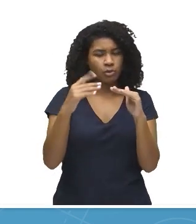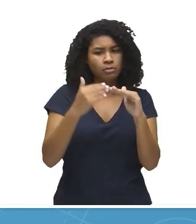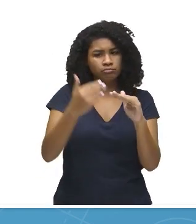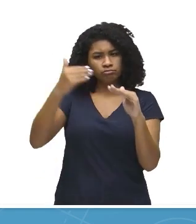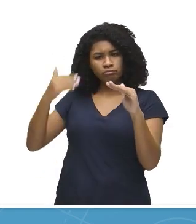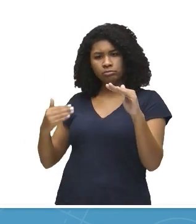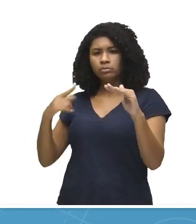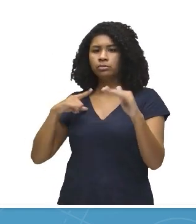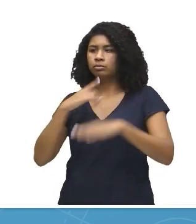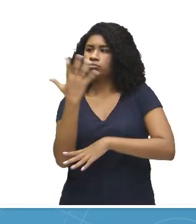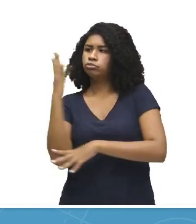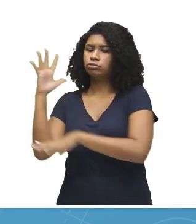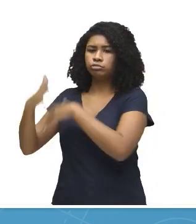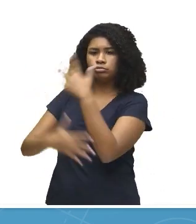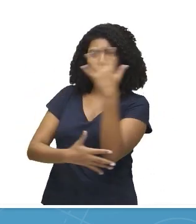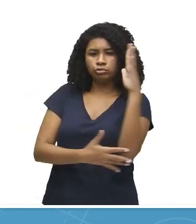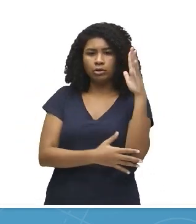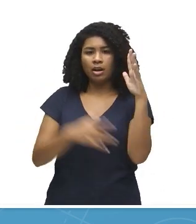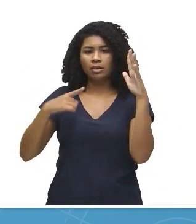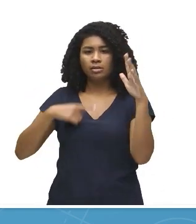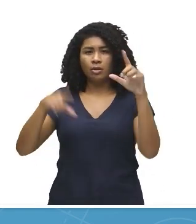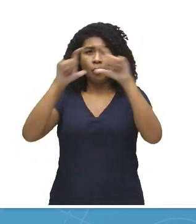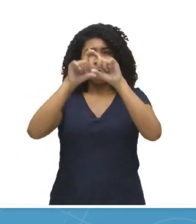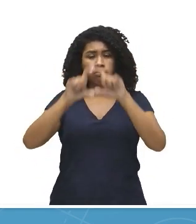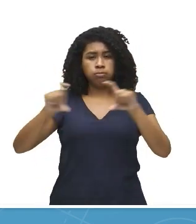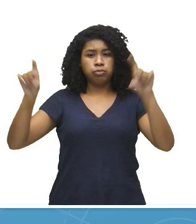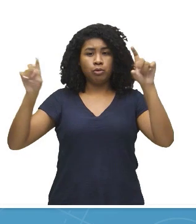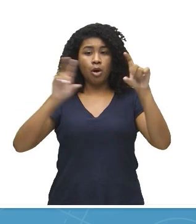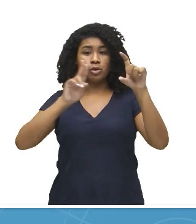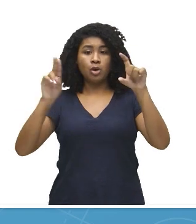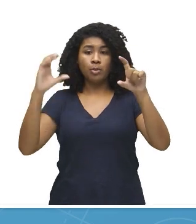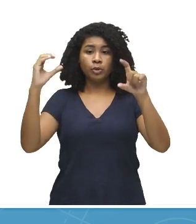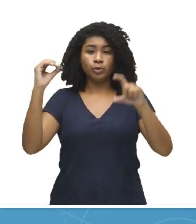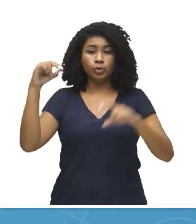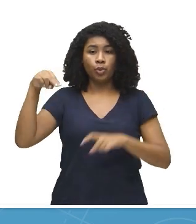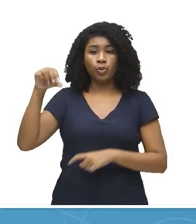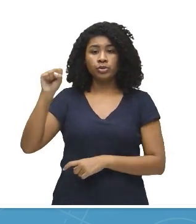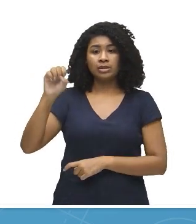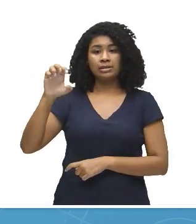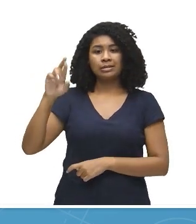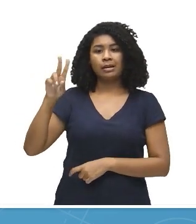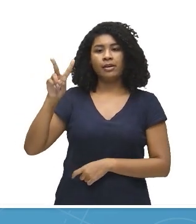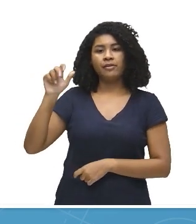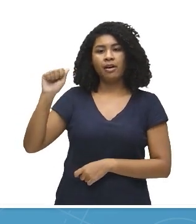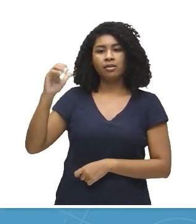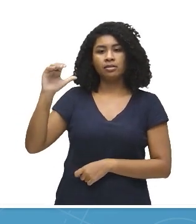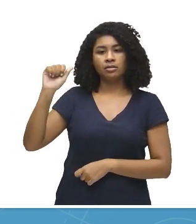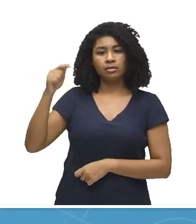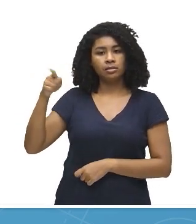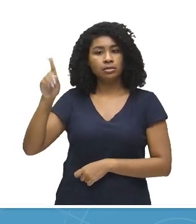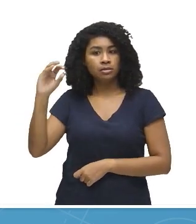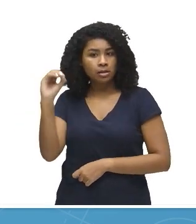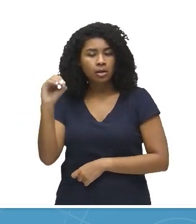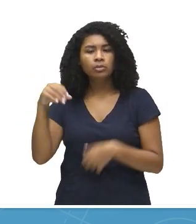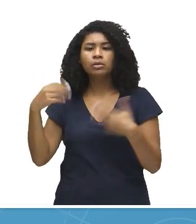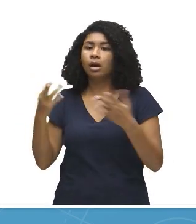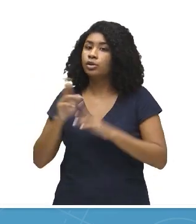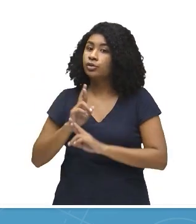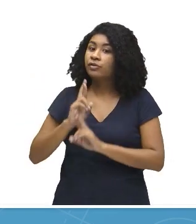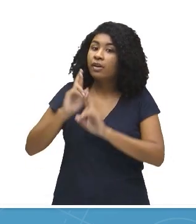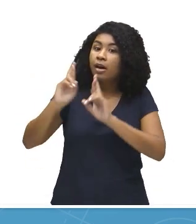naquela área estiver escrito que ela é uma área de conservação ambiental, já vai ser um pouco diferente